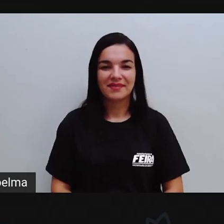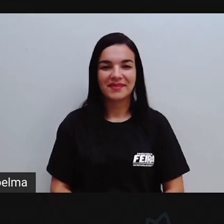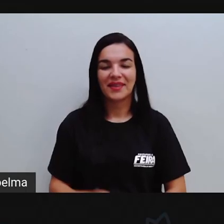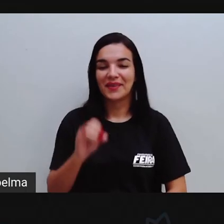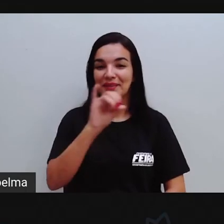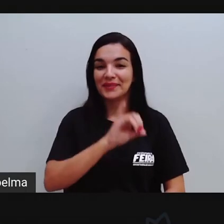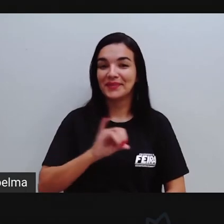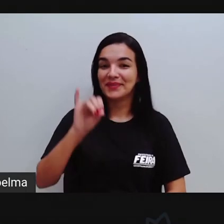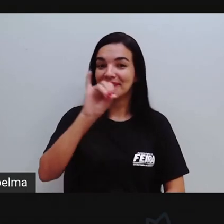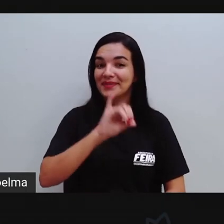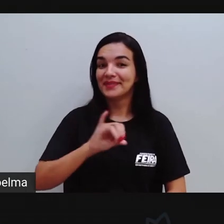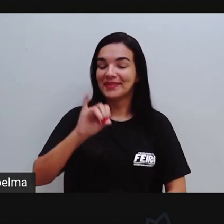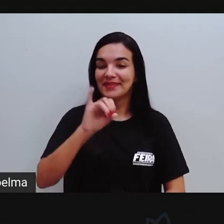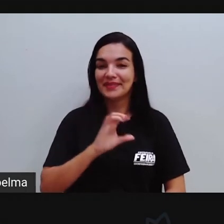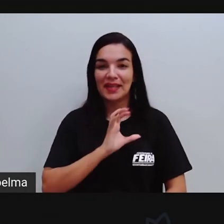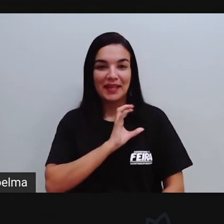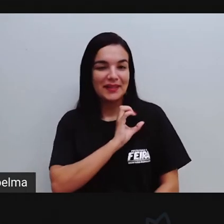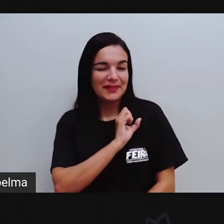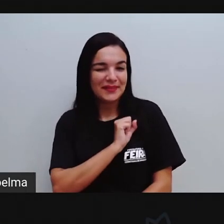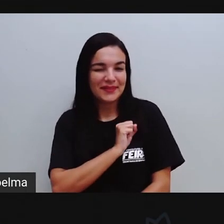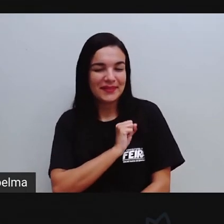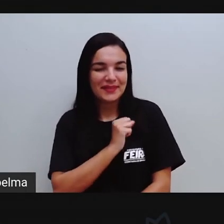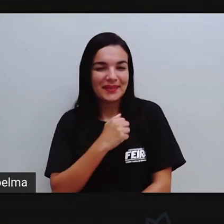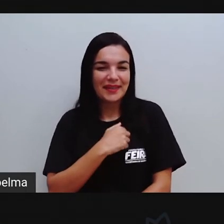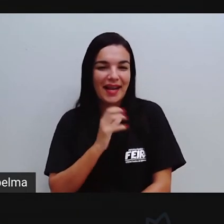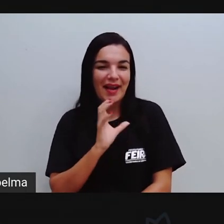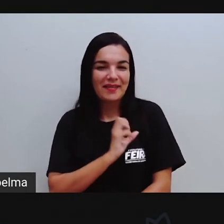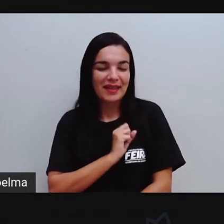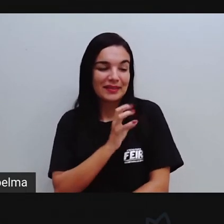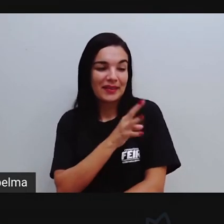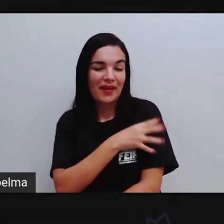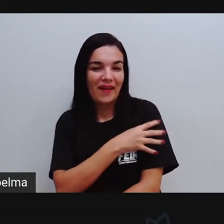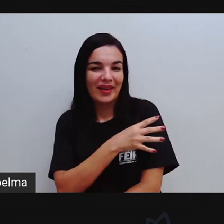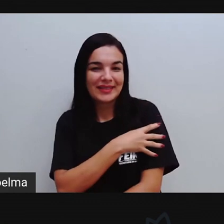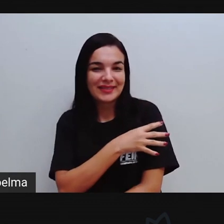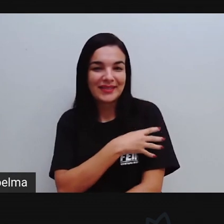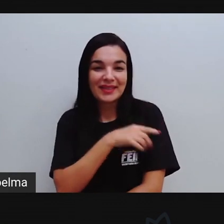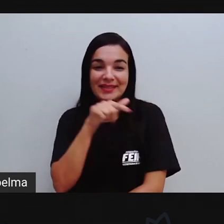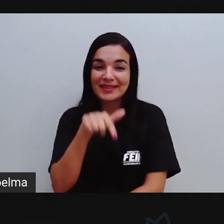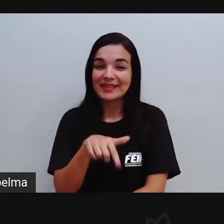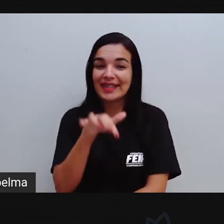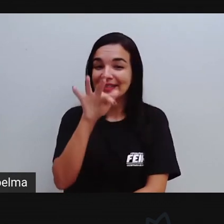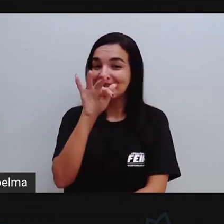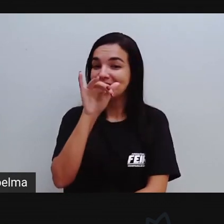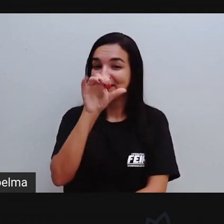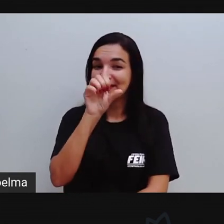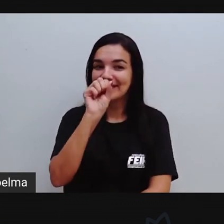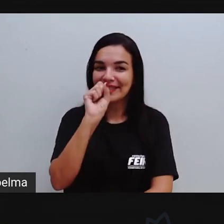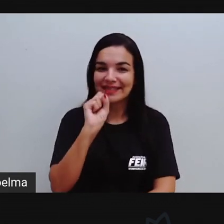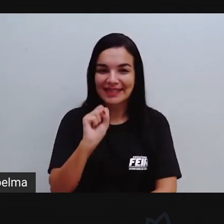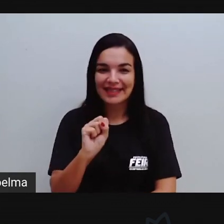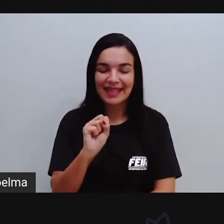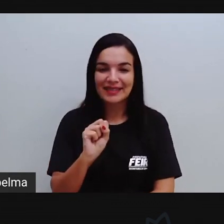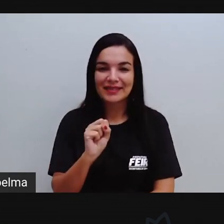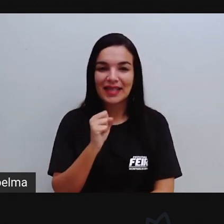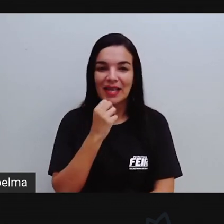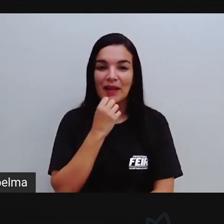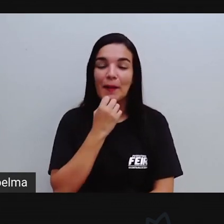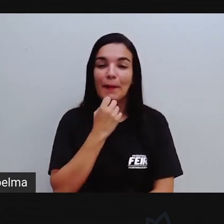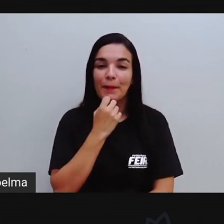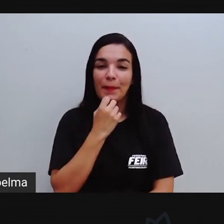Olá, meus amores, meus queridos e amados, quartos anos da cidade de Feira de Santana.